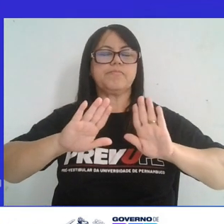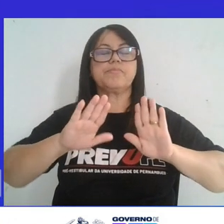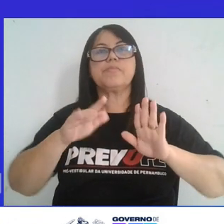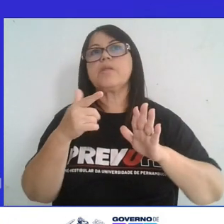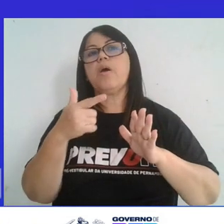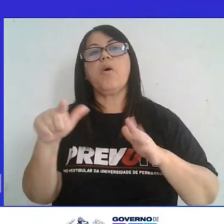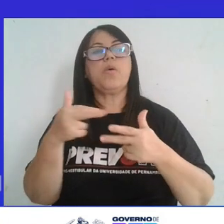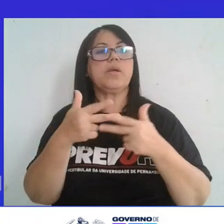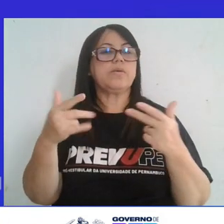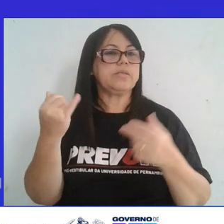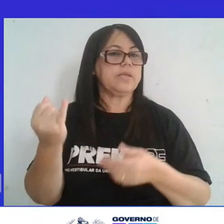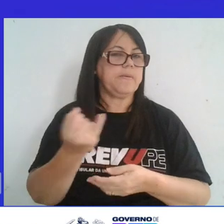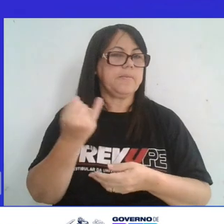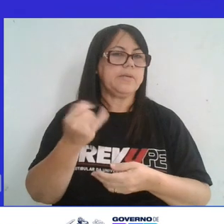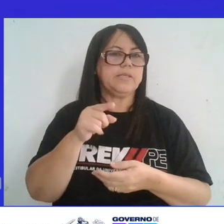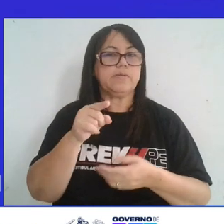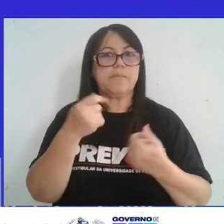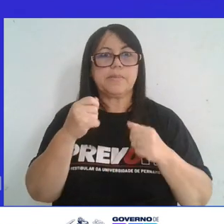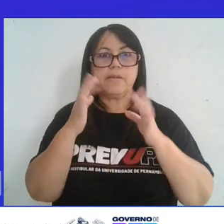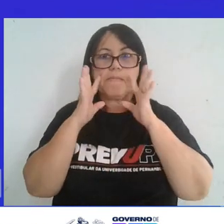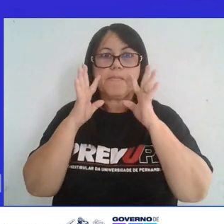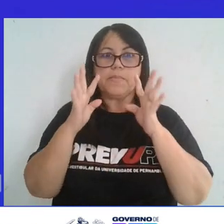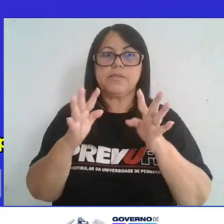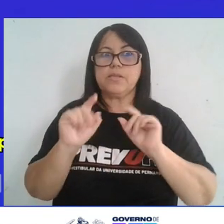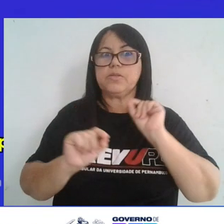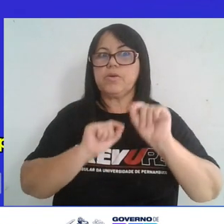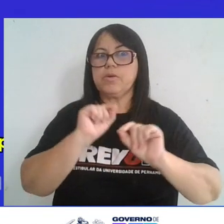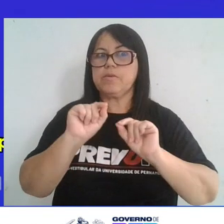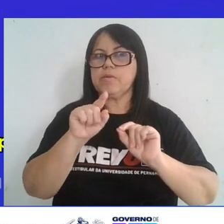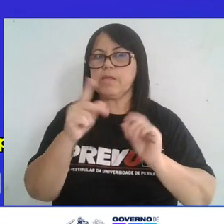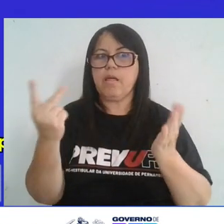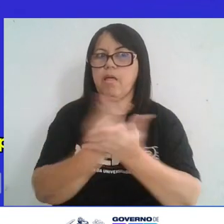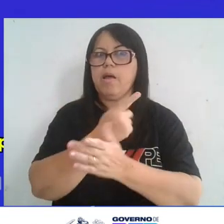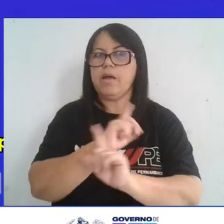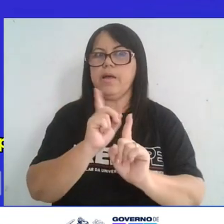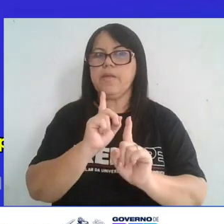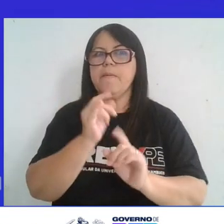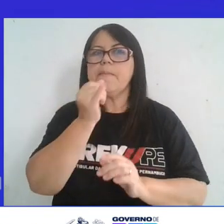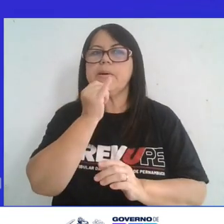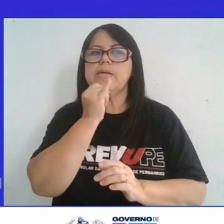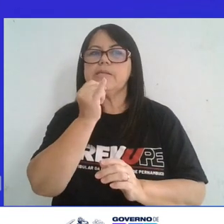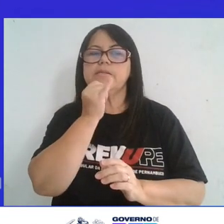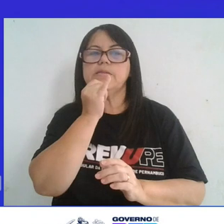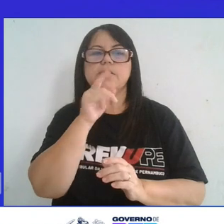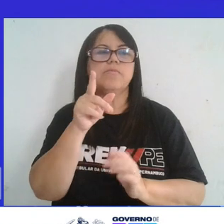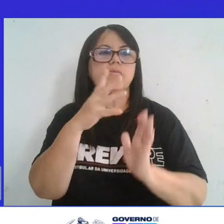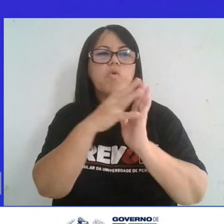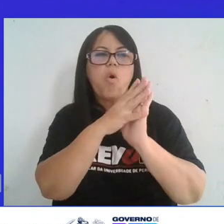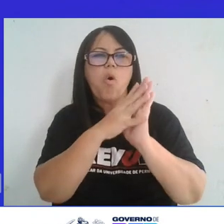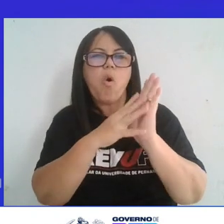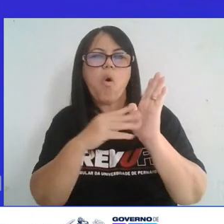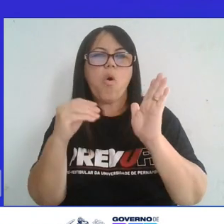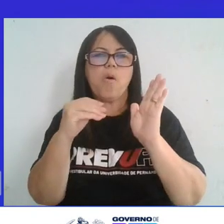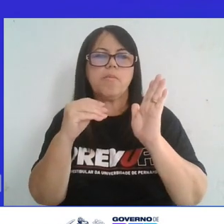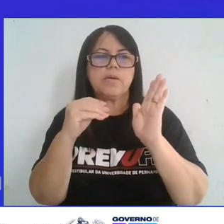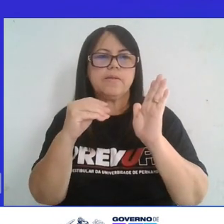Um outro fator muito importante que você deve prestar atenção, né, para que você não cometa esse erro, é em relação às cópias, né? A cópia dos